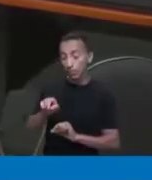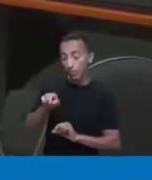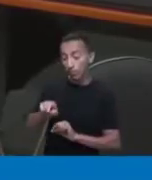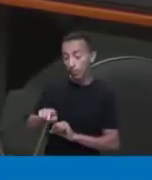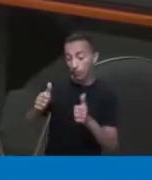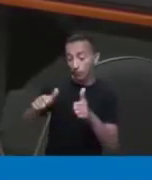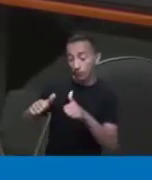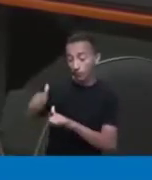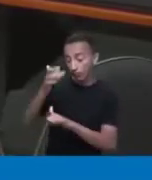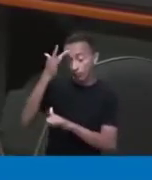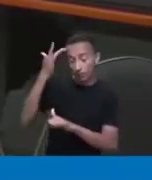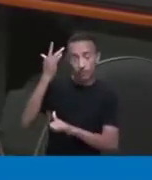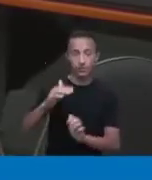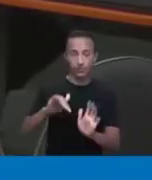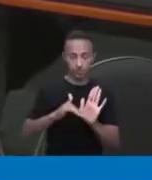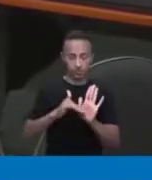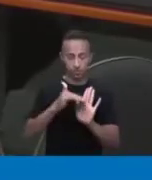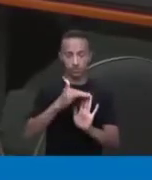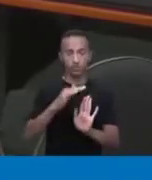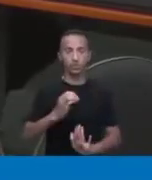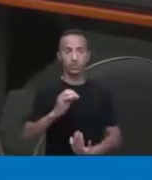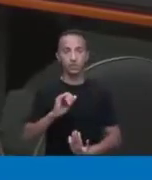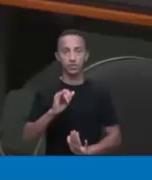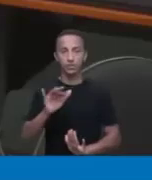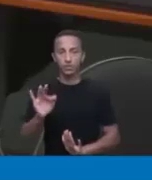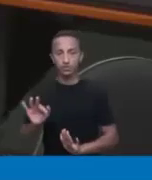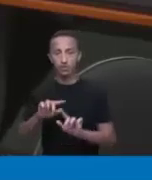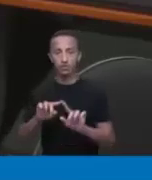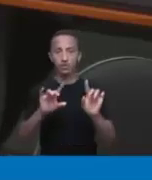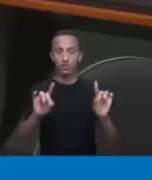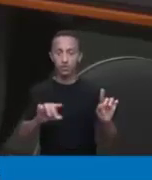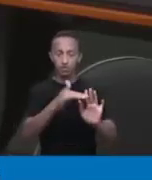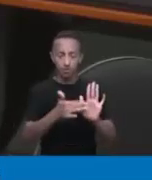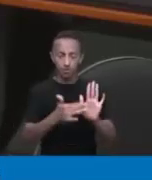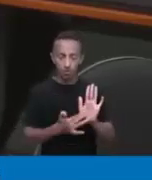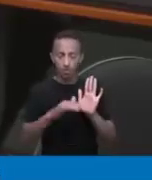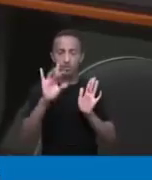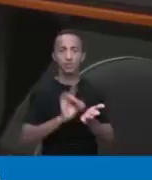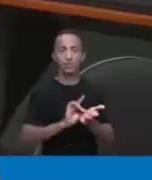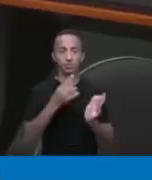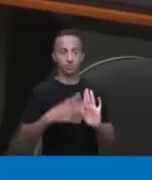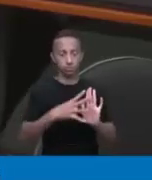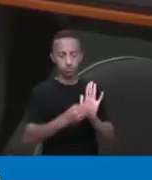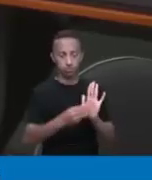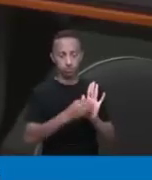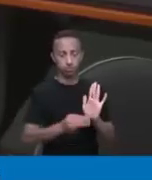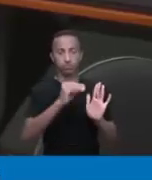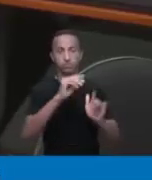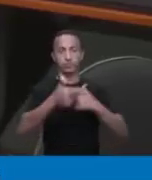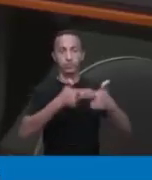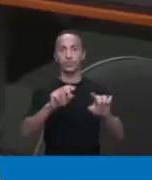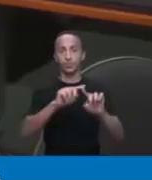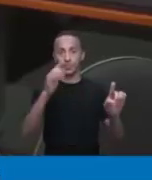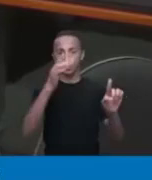Saúde. A CIF não é apenas um formulário ou instrumento isolado. Ela é um padrão internacional de compreensão da funcionalidade